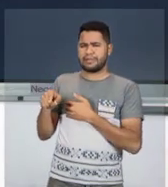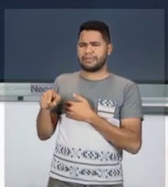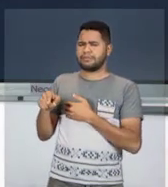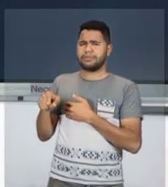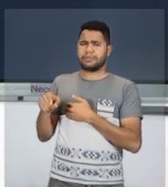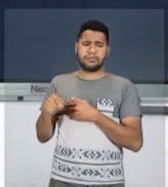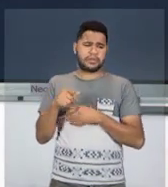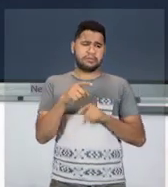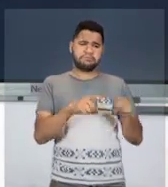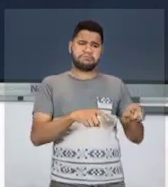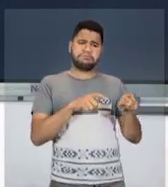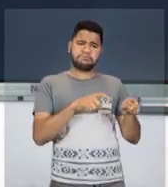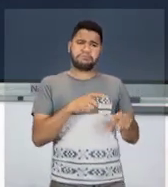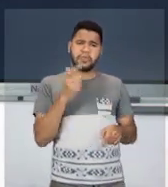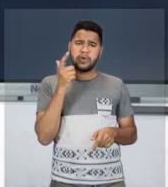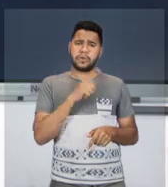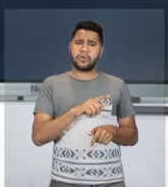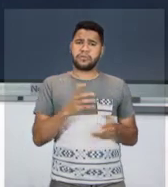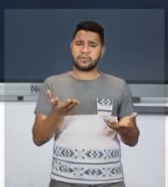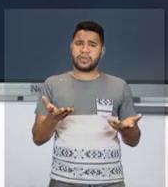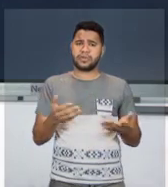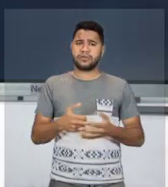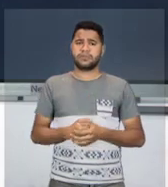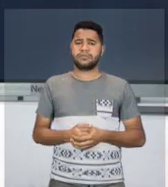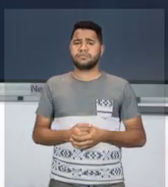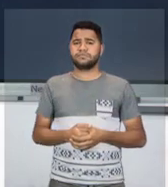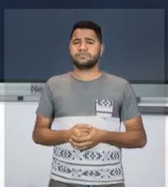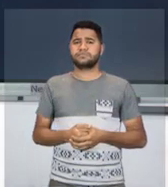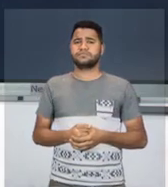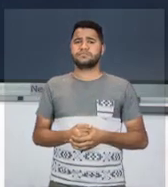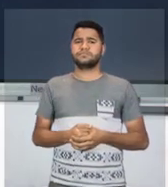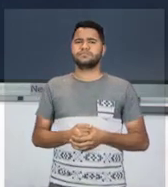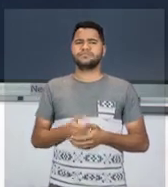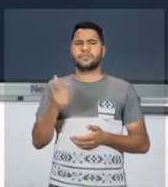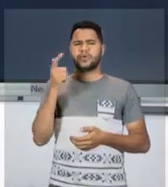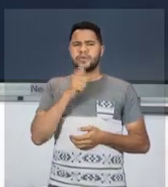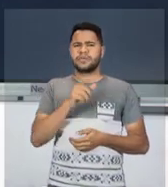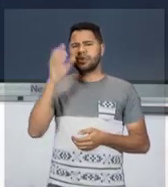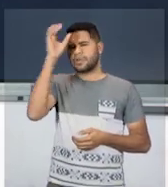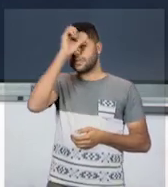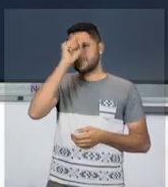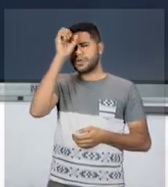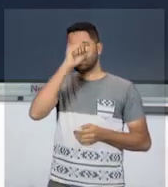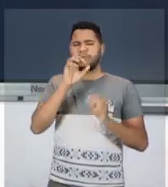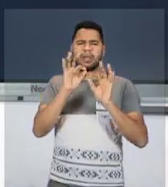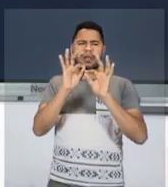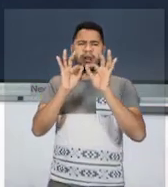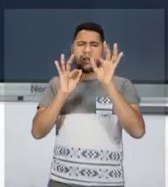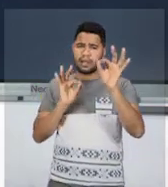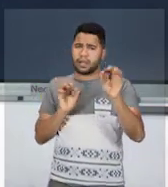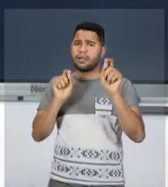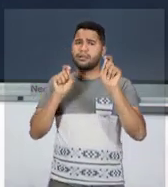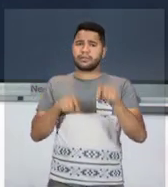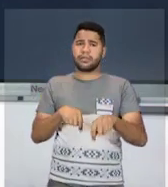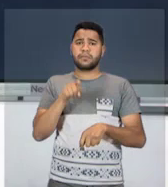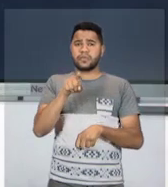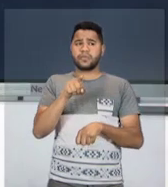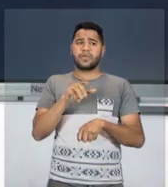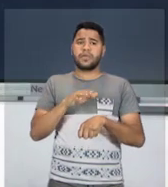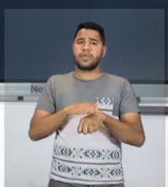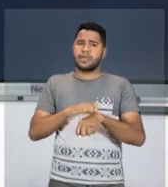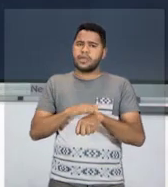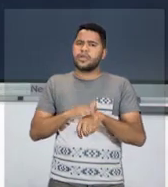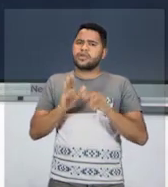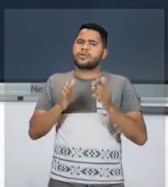acesso à informação e tecnologia com internet a gente consegue aprender fazer cursos a distância entre vocês mesmo